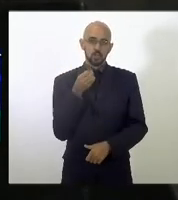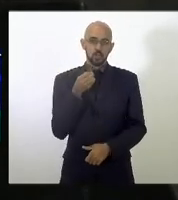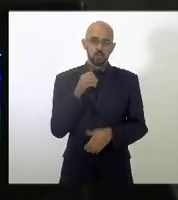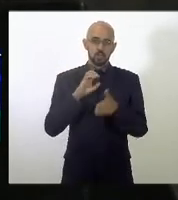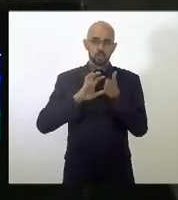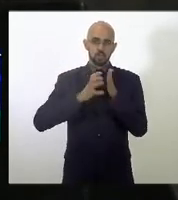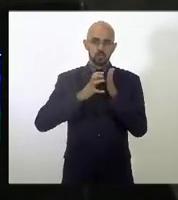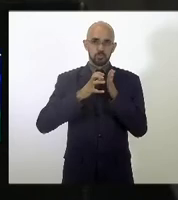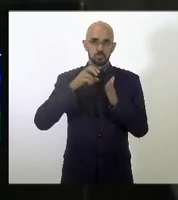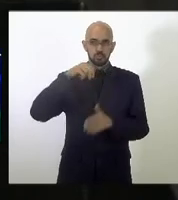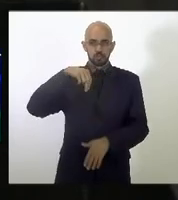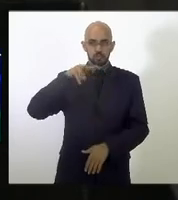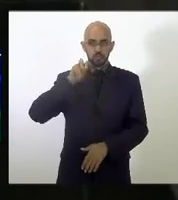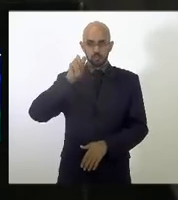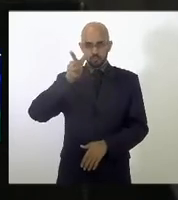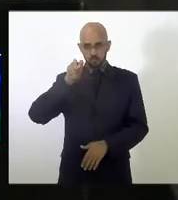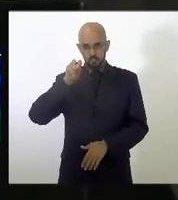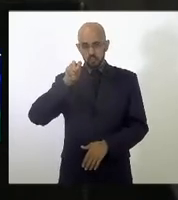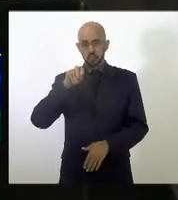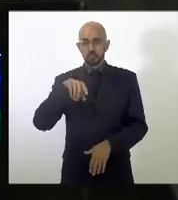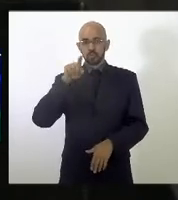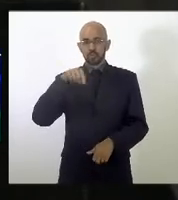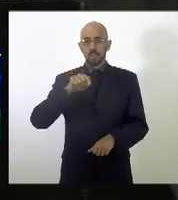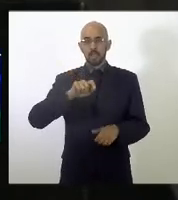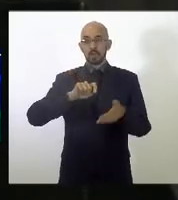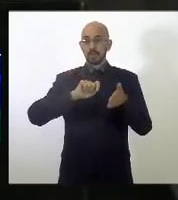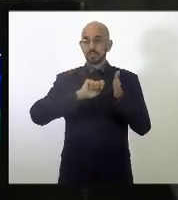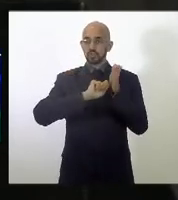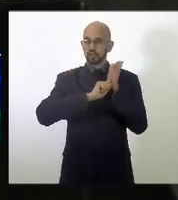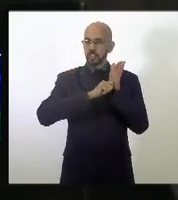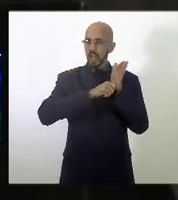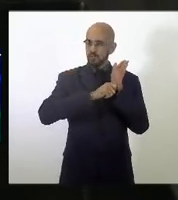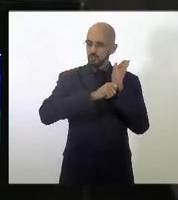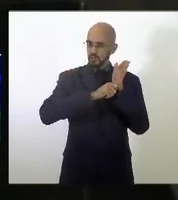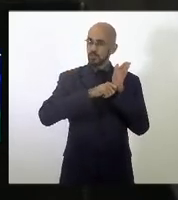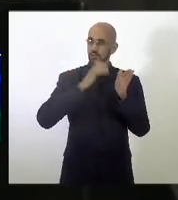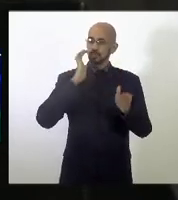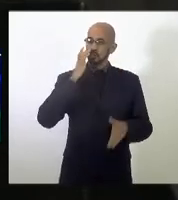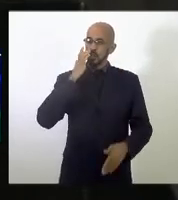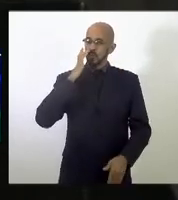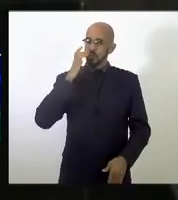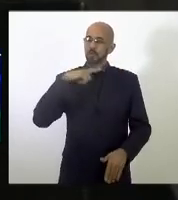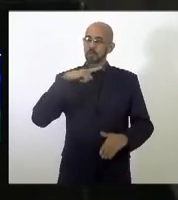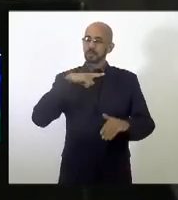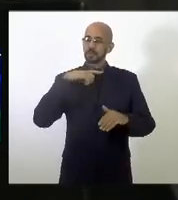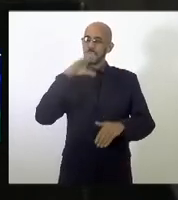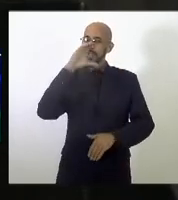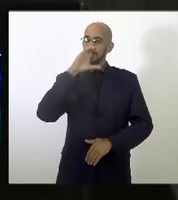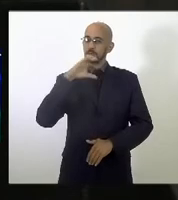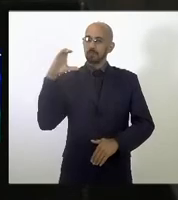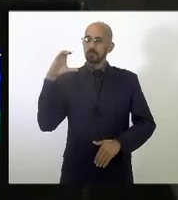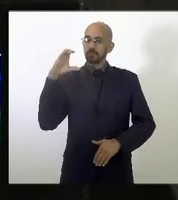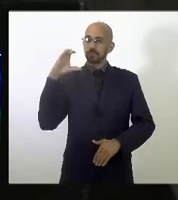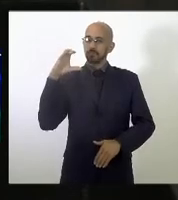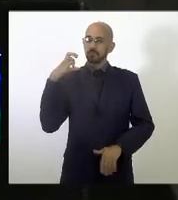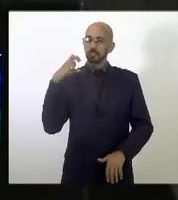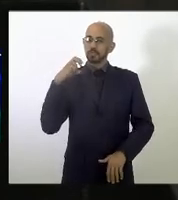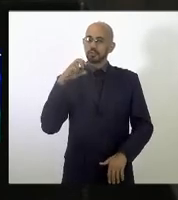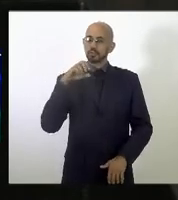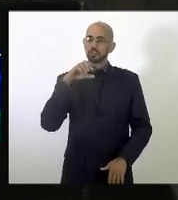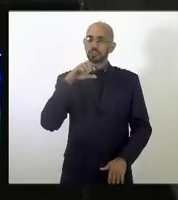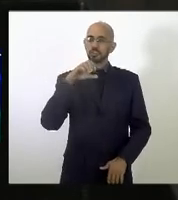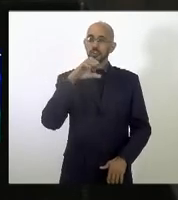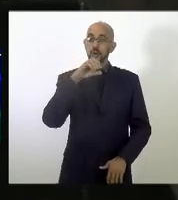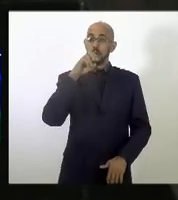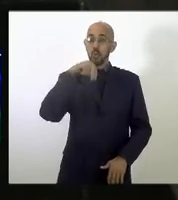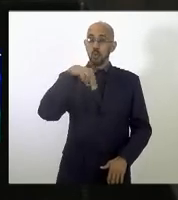de Ouro, onde me criei, lá tem a igreja de Nossa Senhora da Conceição